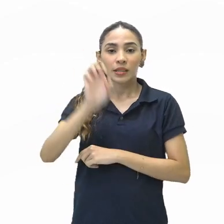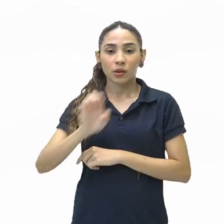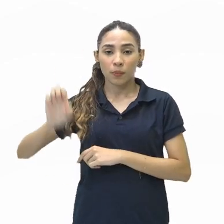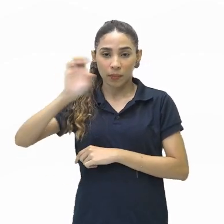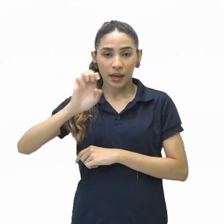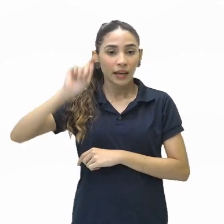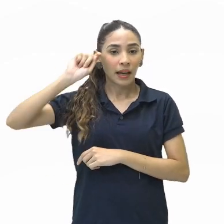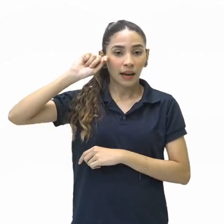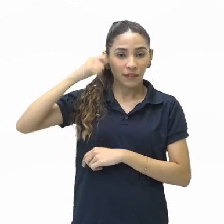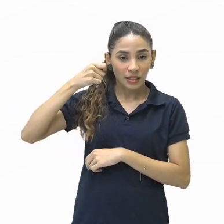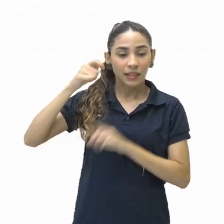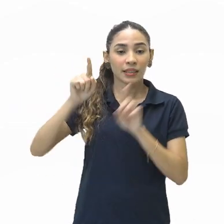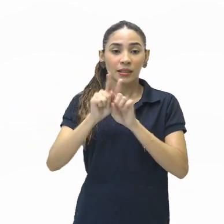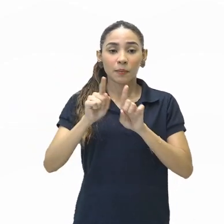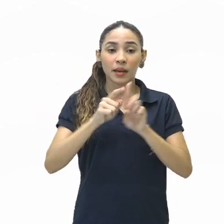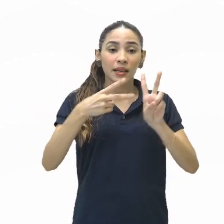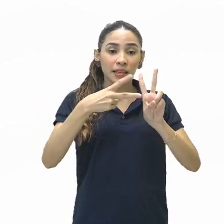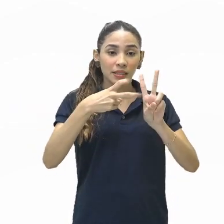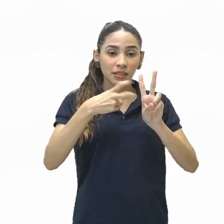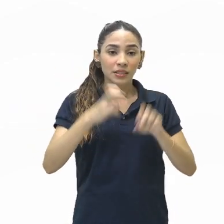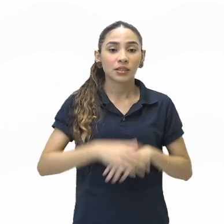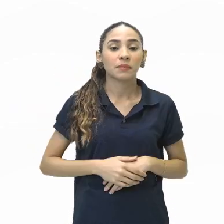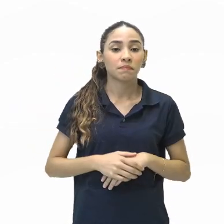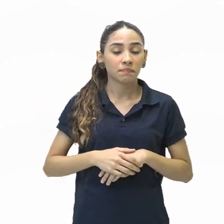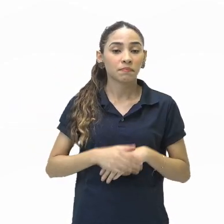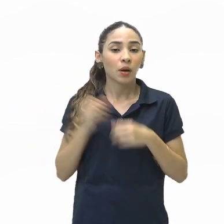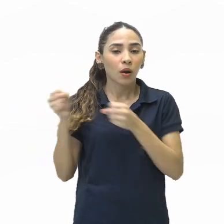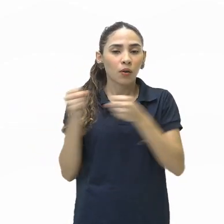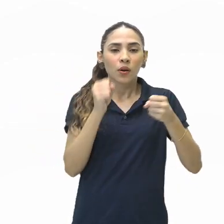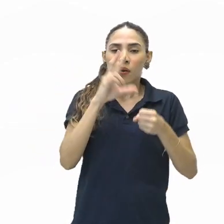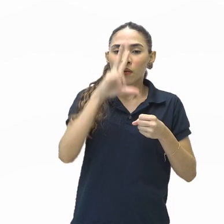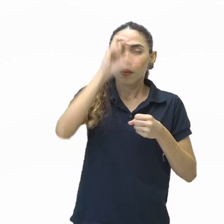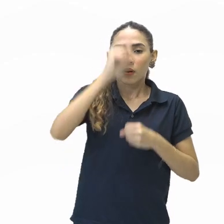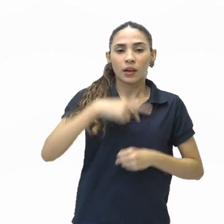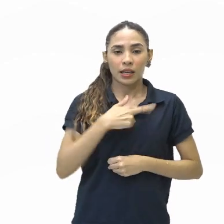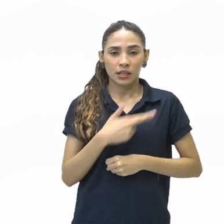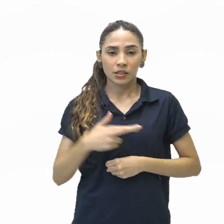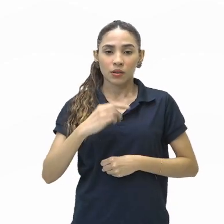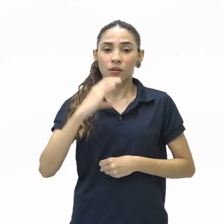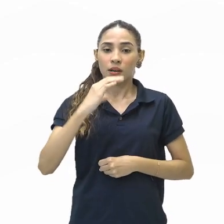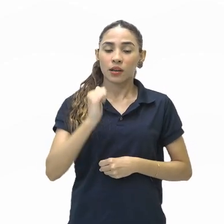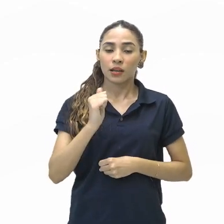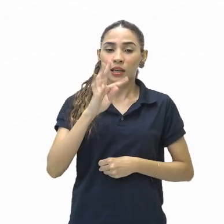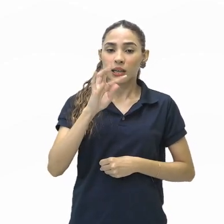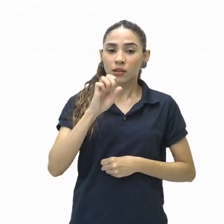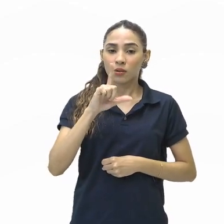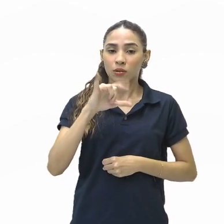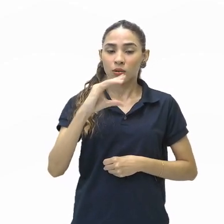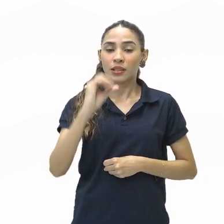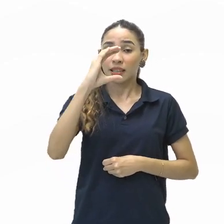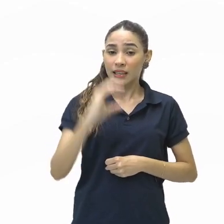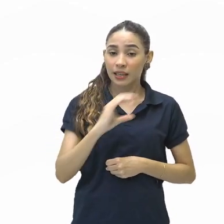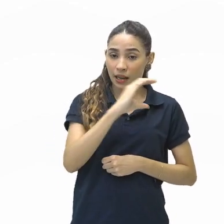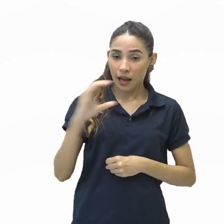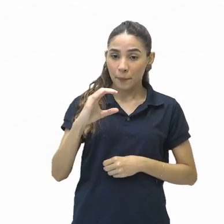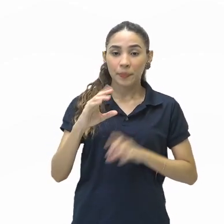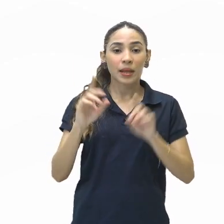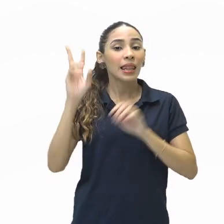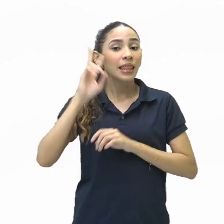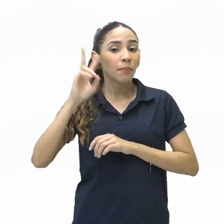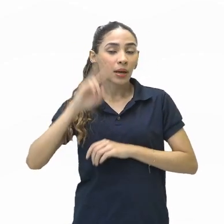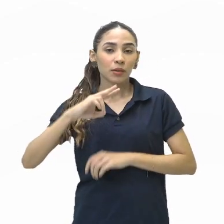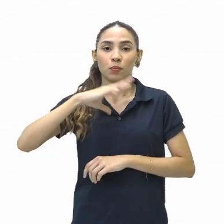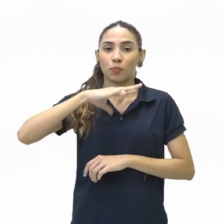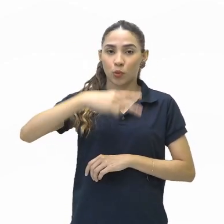europeias, africanas e indígenas, o domínio da religião católica, lembrando que